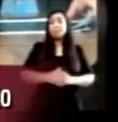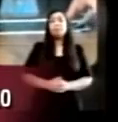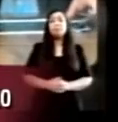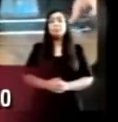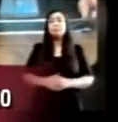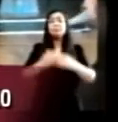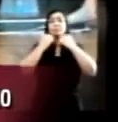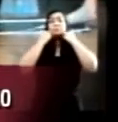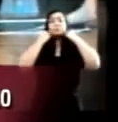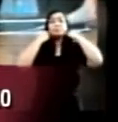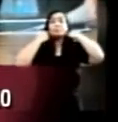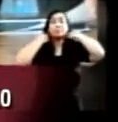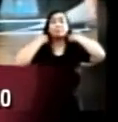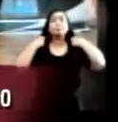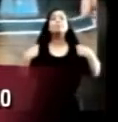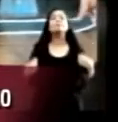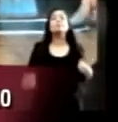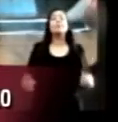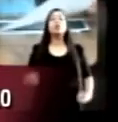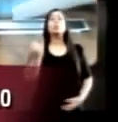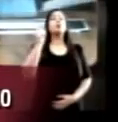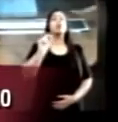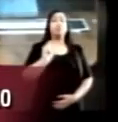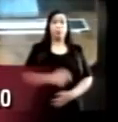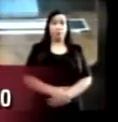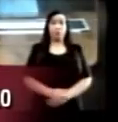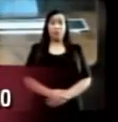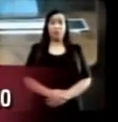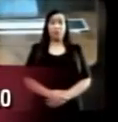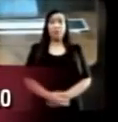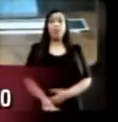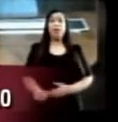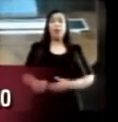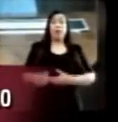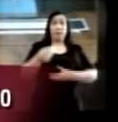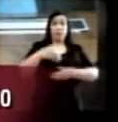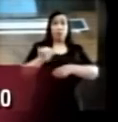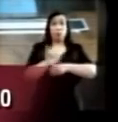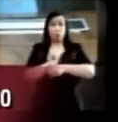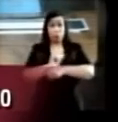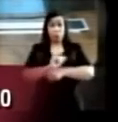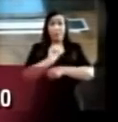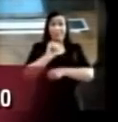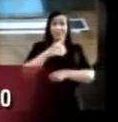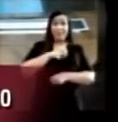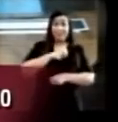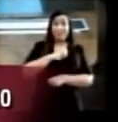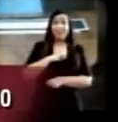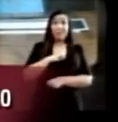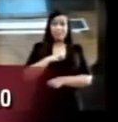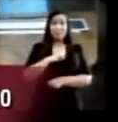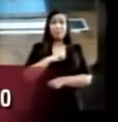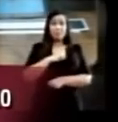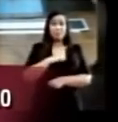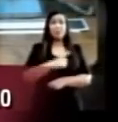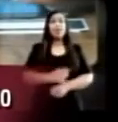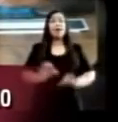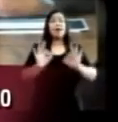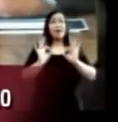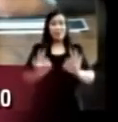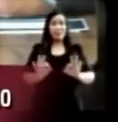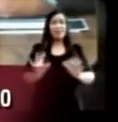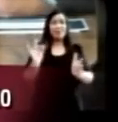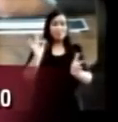novamente. Então, é fundamental que, dentro da nossa estratégia, se tivesse tido